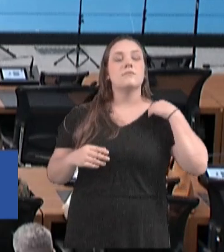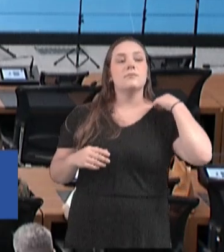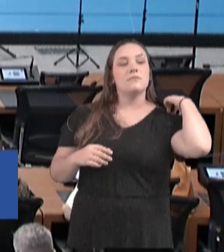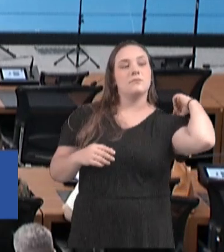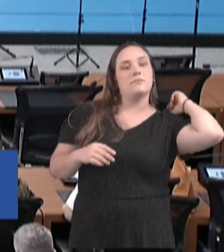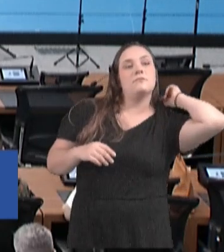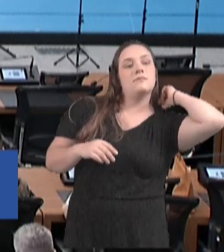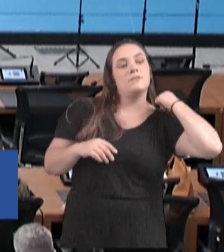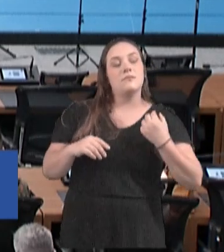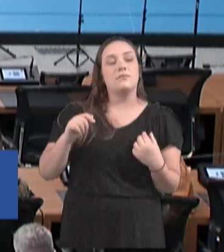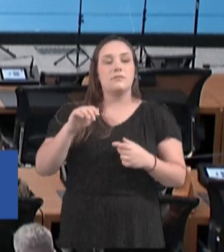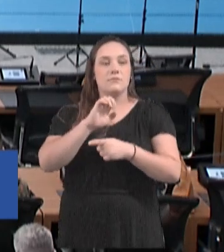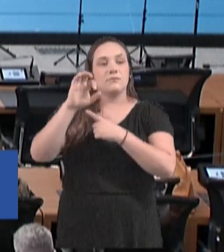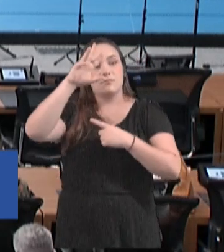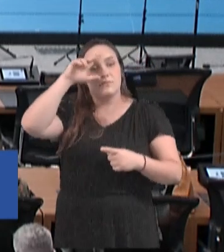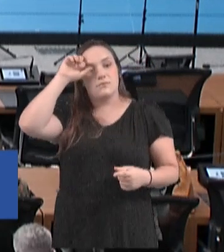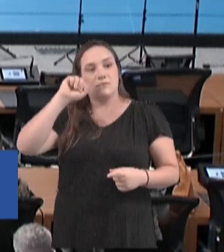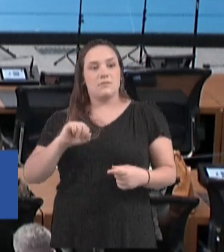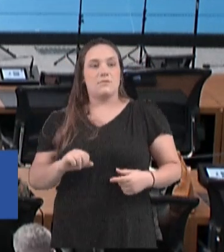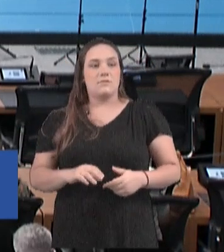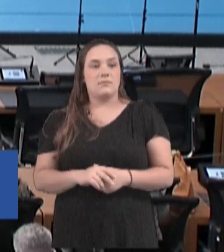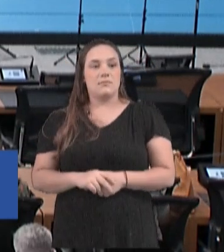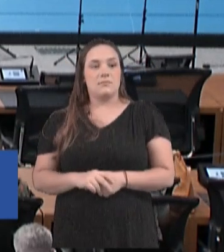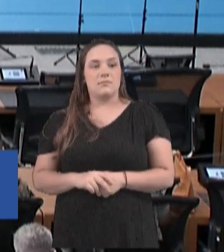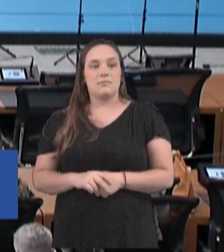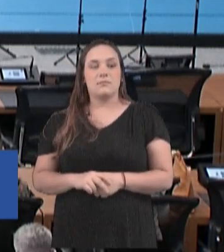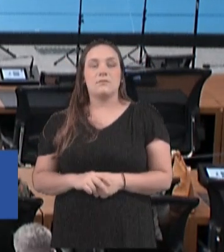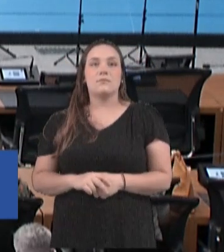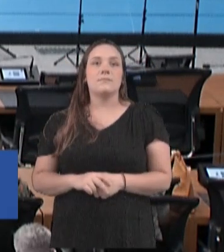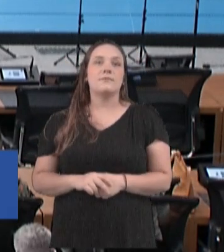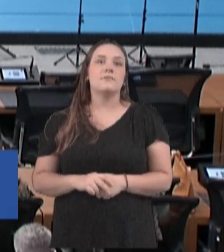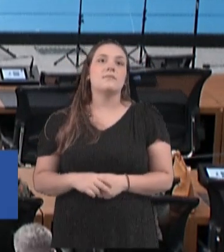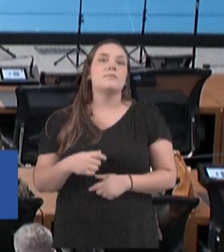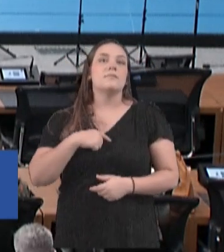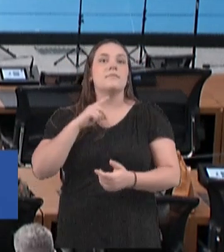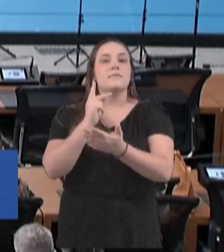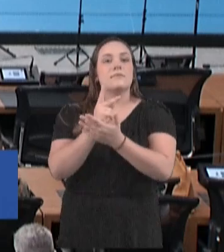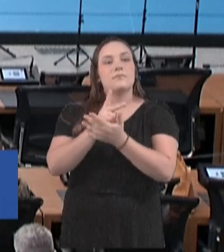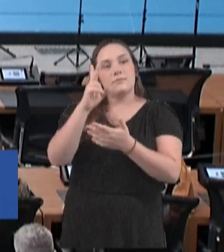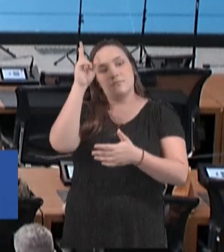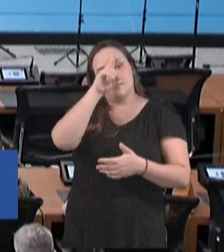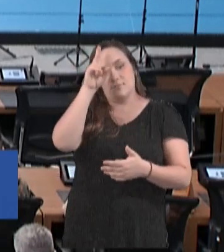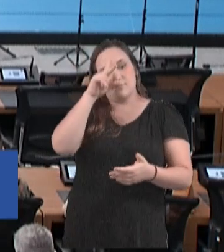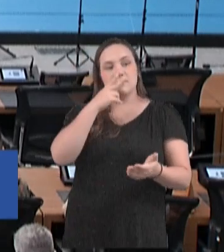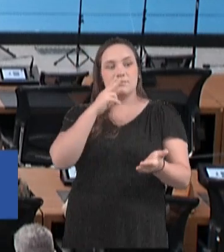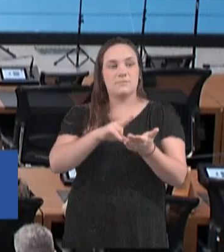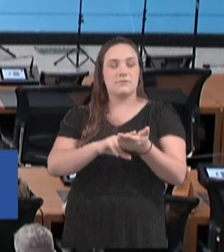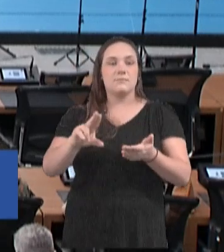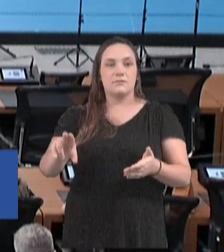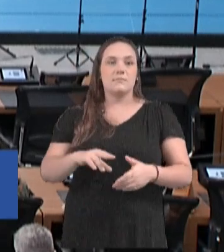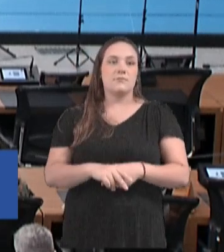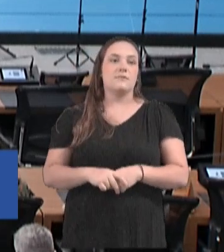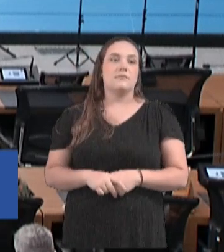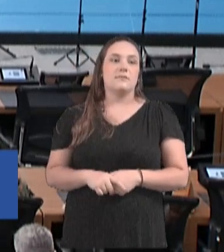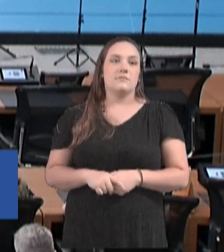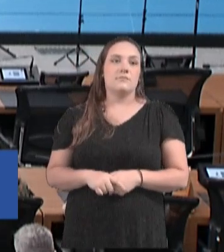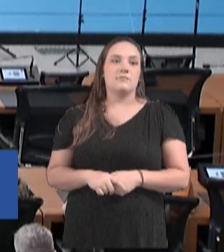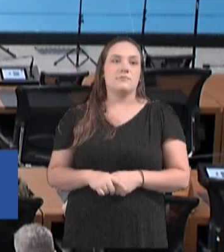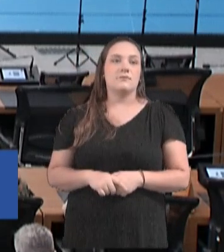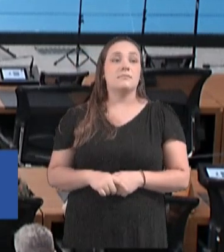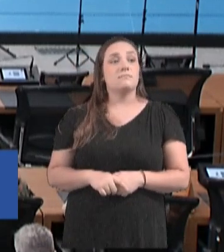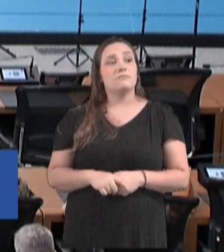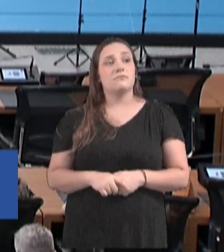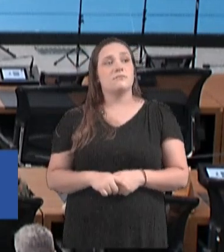propõe a Mato Grosso do Sul, trazem para Mato Grosso do Sul. E eu sempre lembro muito dessa carta, né? Que bom que a gente consegue perceber pela fala dela